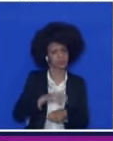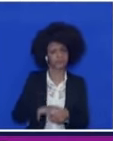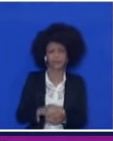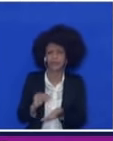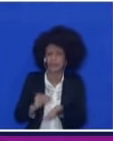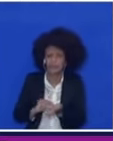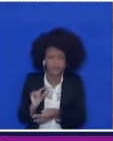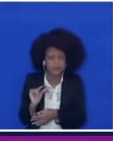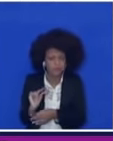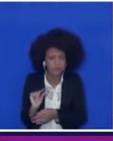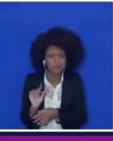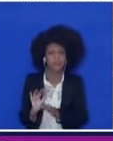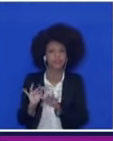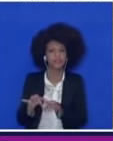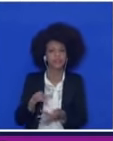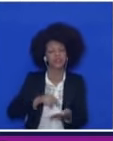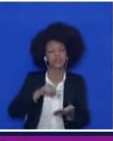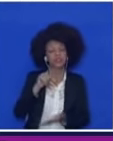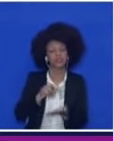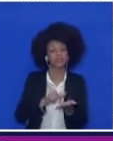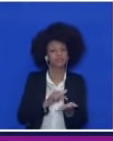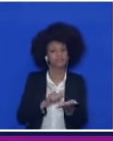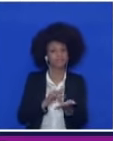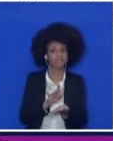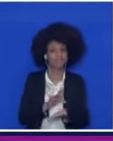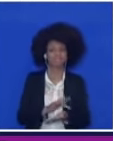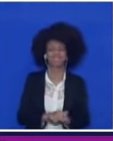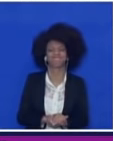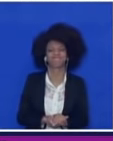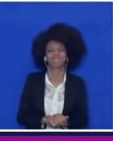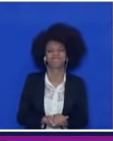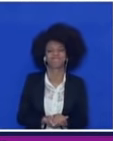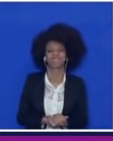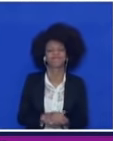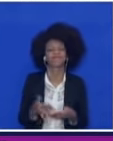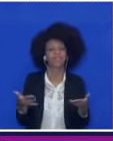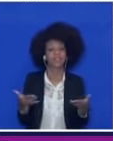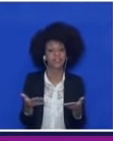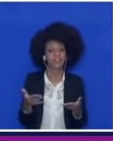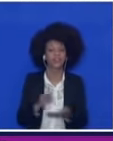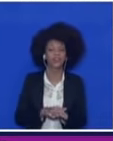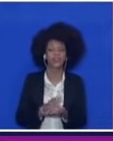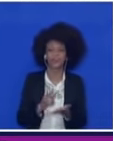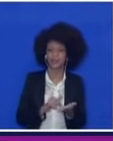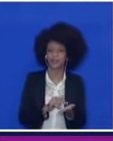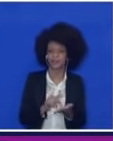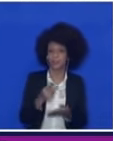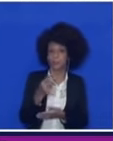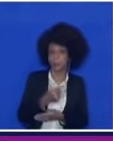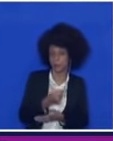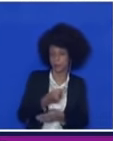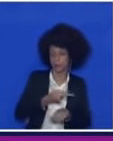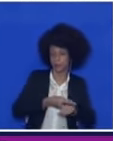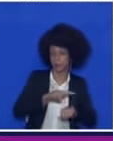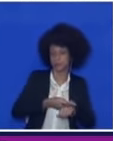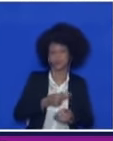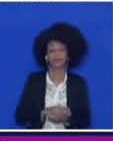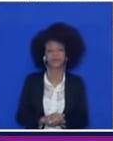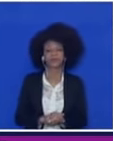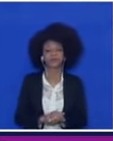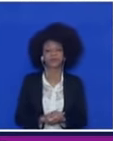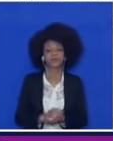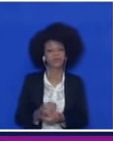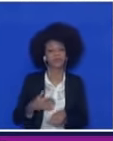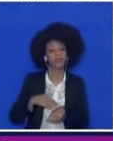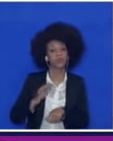25. Falta muito pouco para fecharmos o sorteio desta tarde. Da Loto Fácil, nosso primeiro sorteio de hoje. Vem